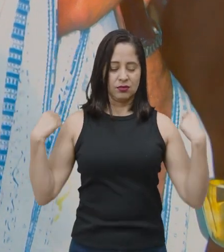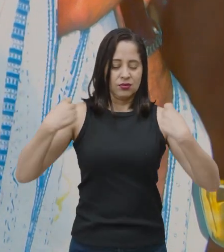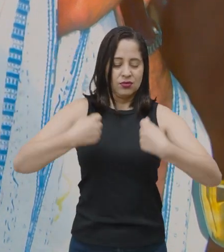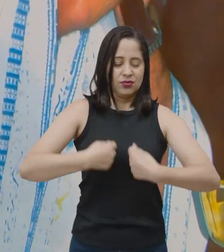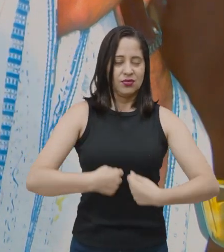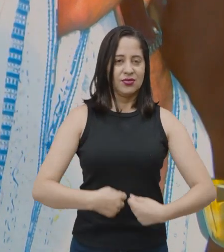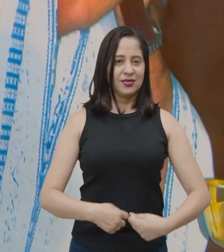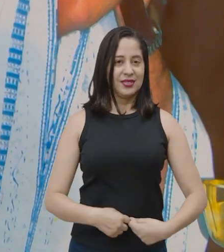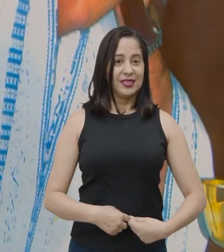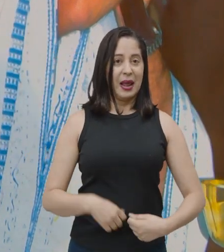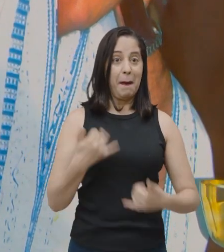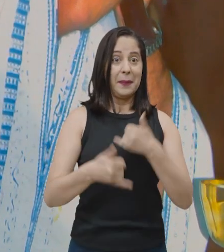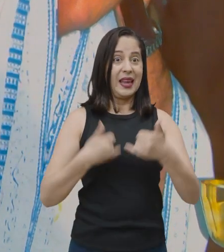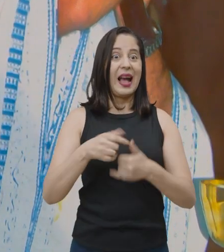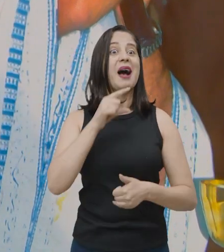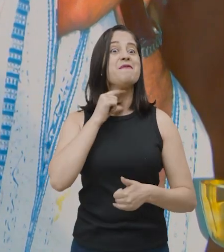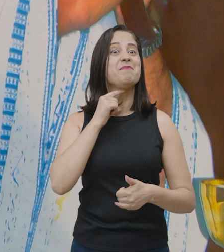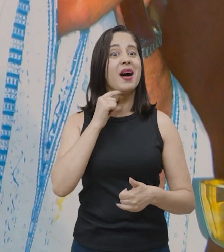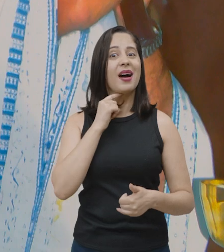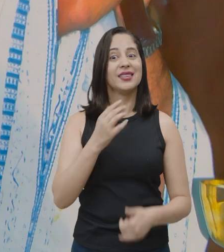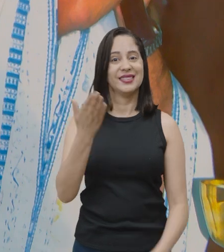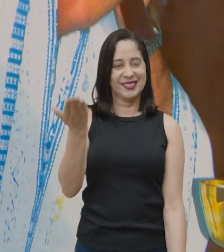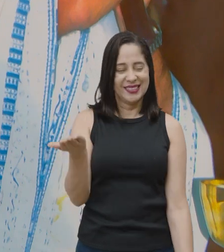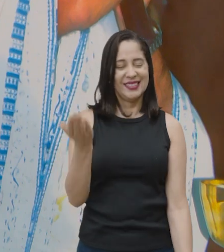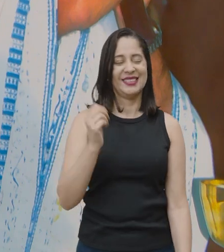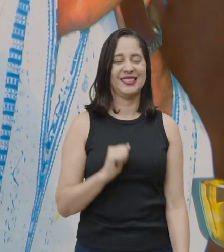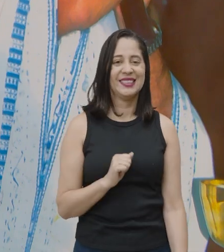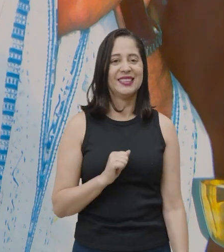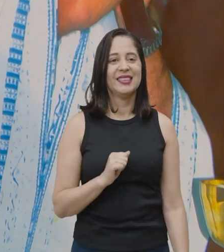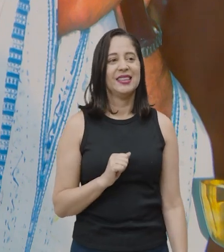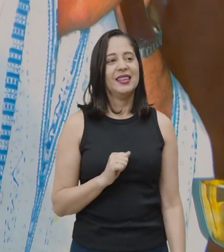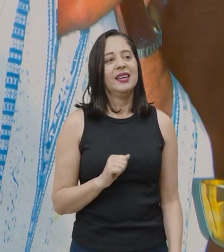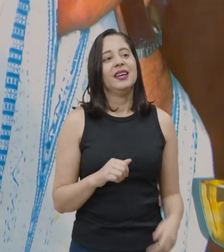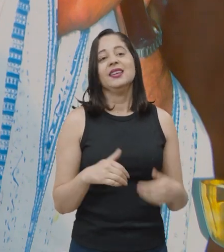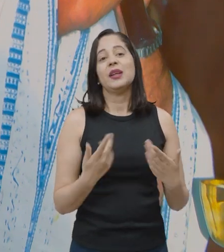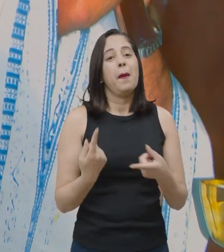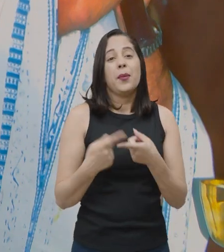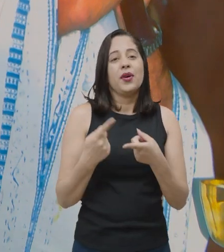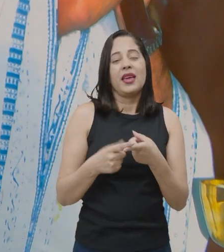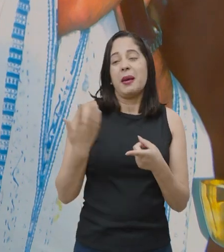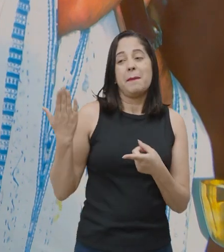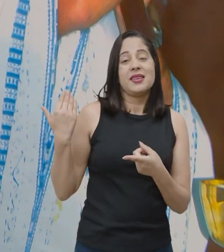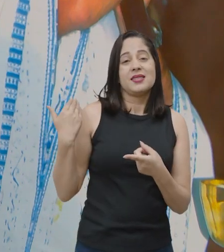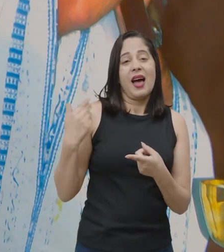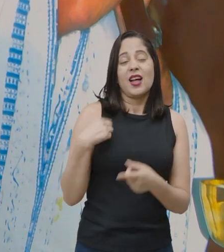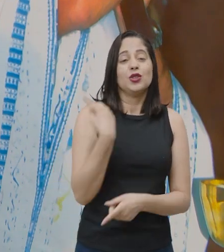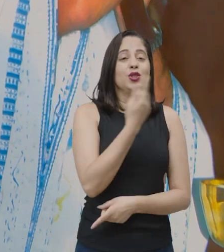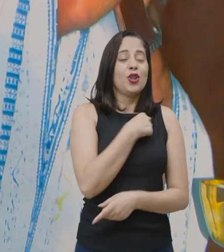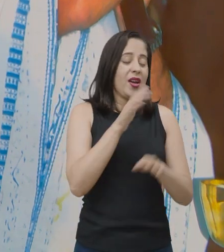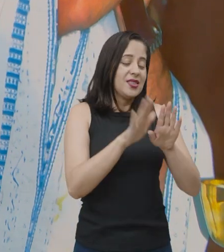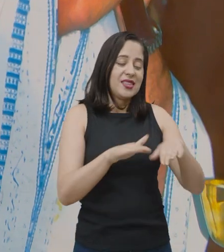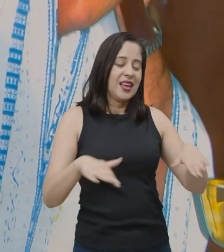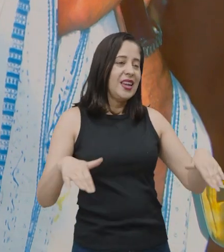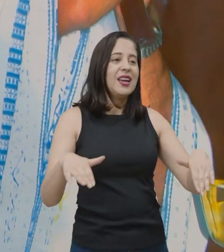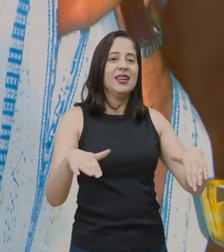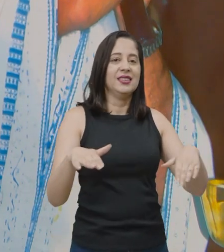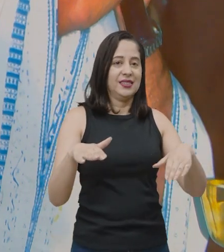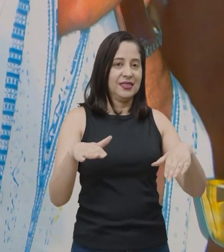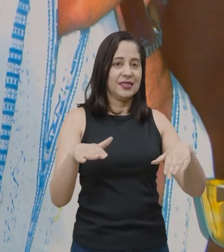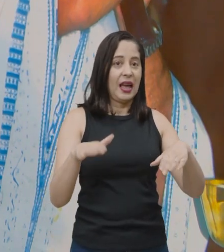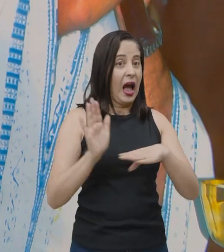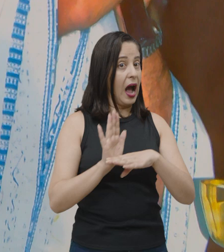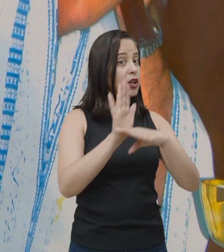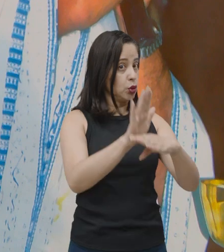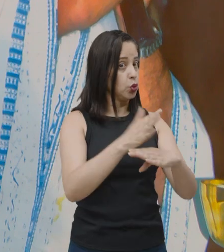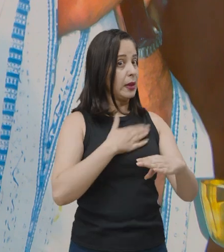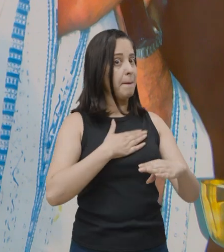tudo aquilo. E a gente brincava com ele, ele era o padre, né? Porque na época a gente era criança, a gente ajudava meu